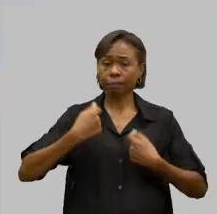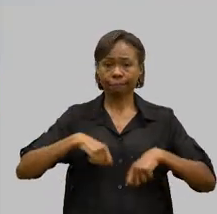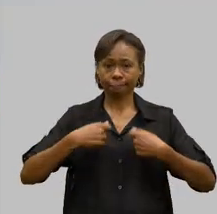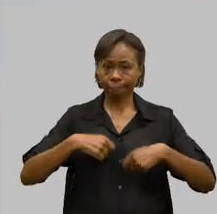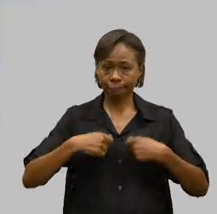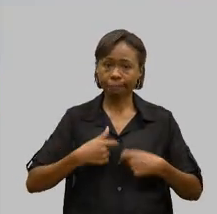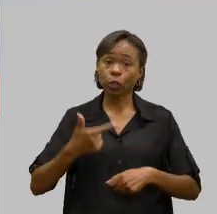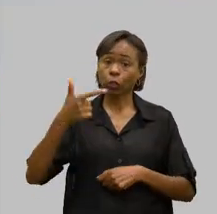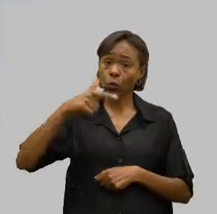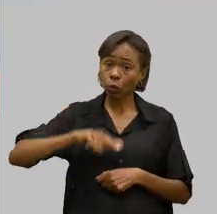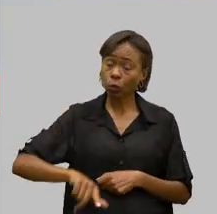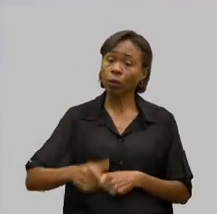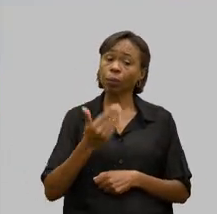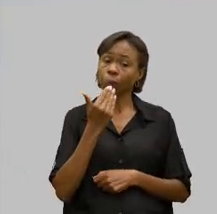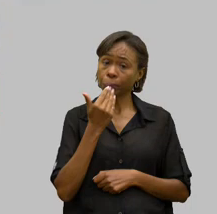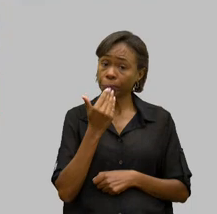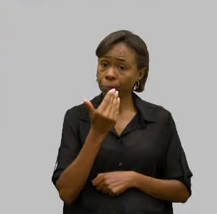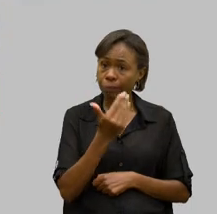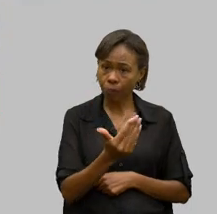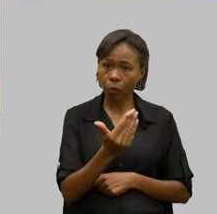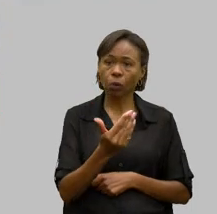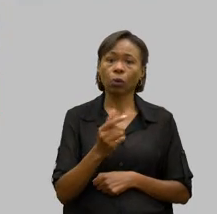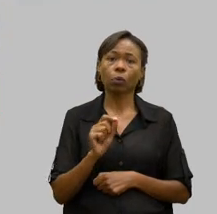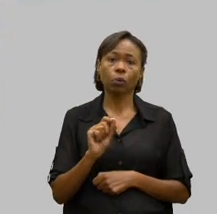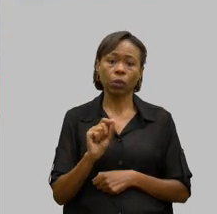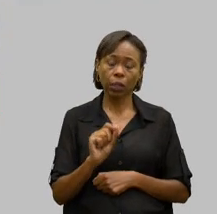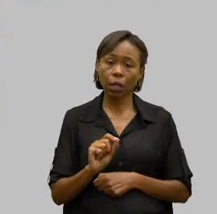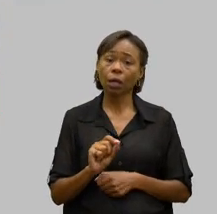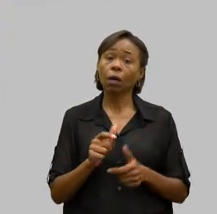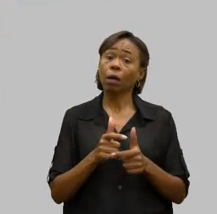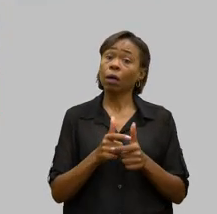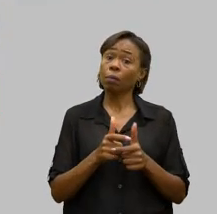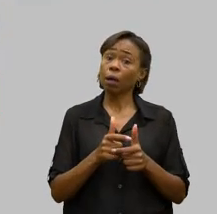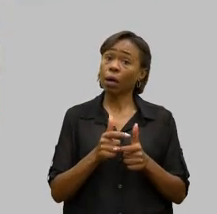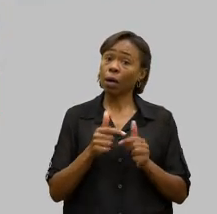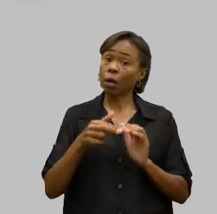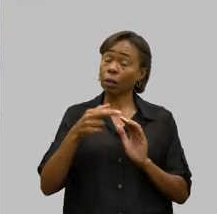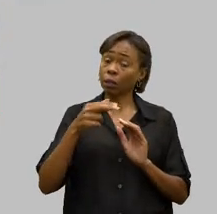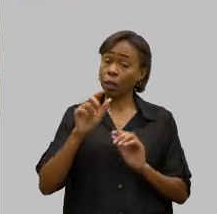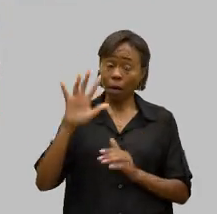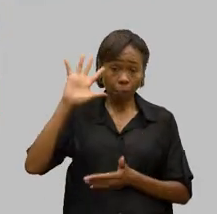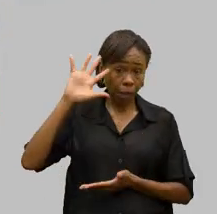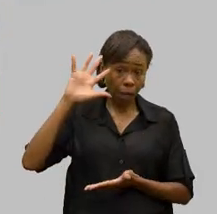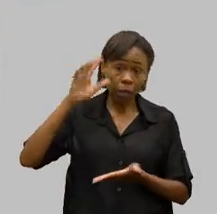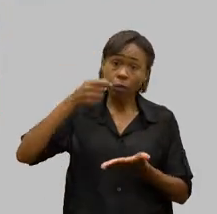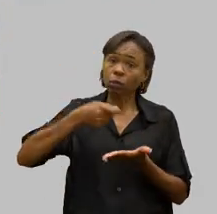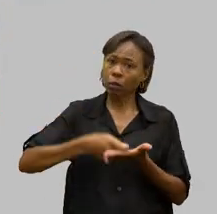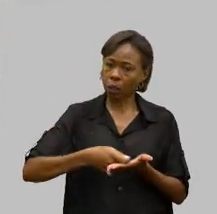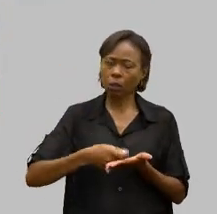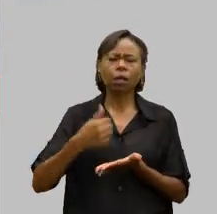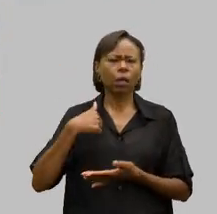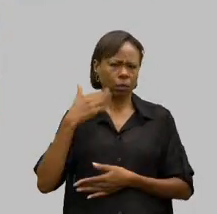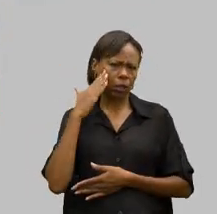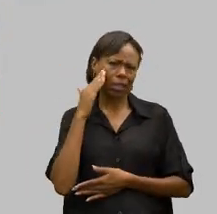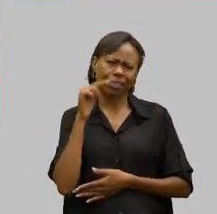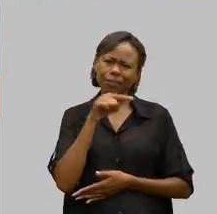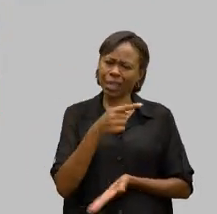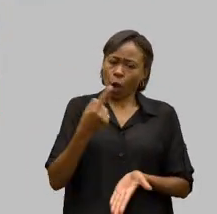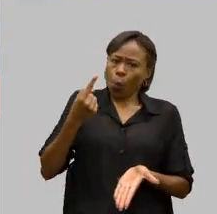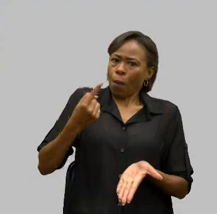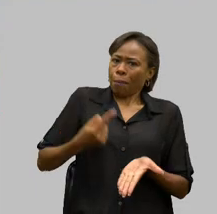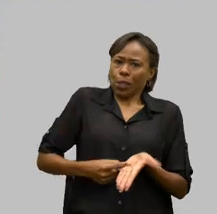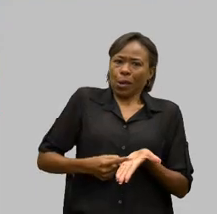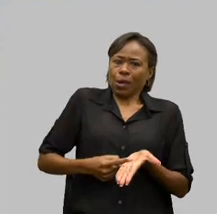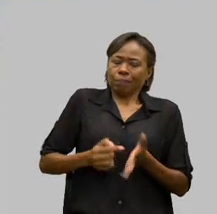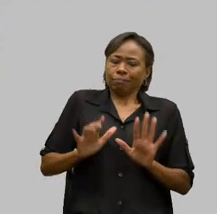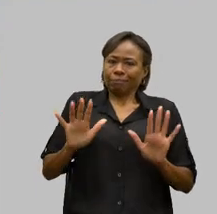reforçar o meu apelo ao senhor para a ampliação da resolução. Eu entendo que o senhor não queira se comprometer hoje com uma data, porque